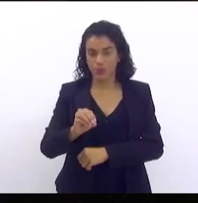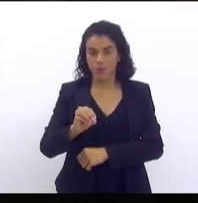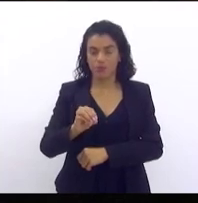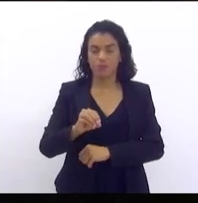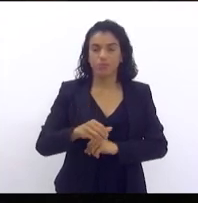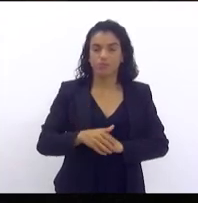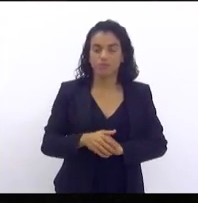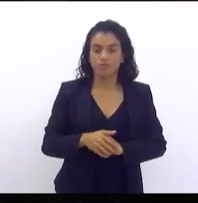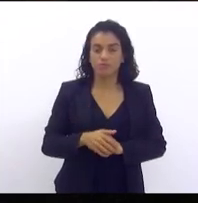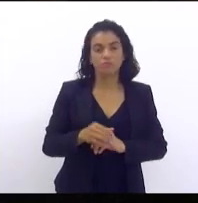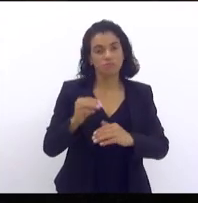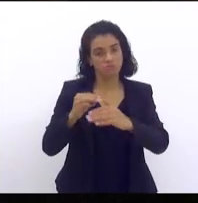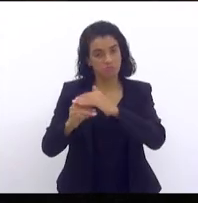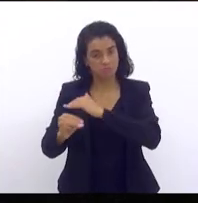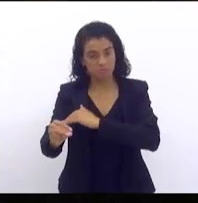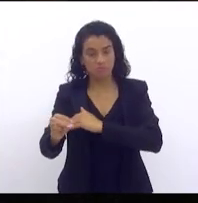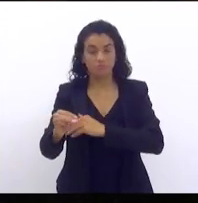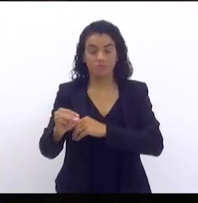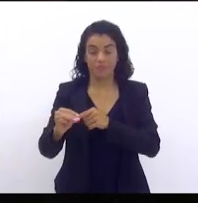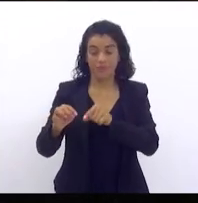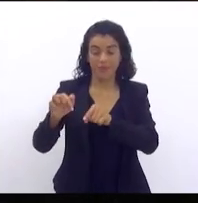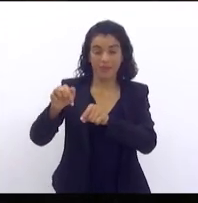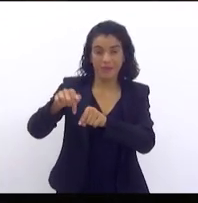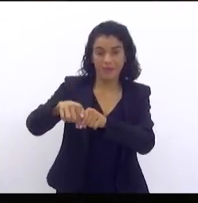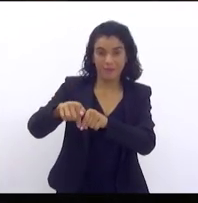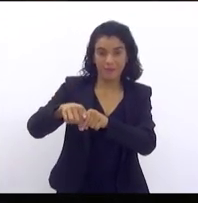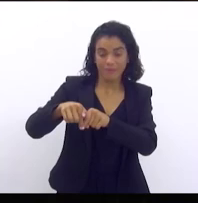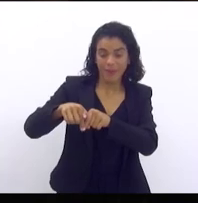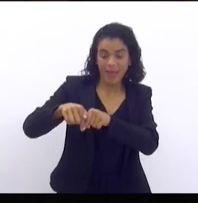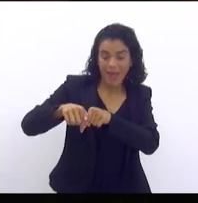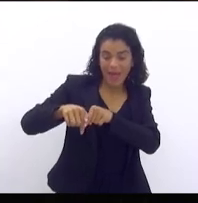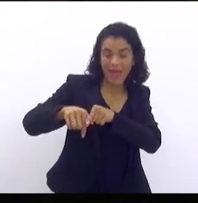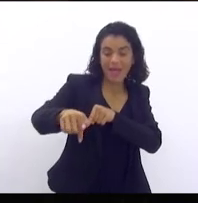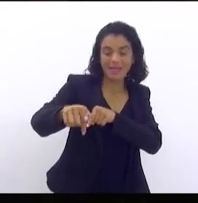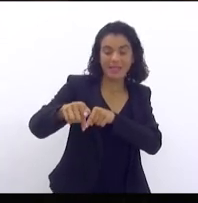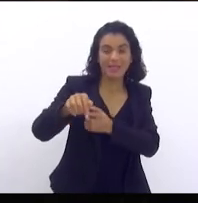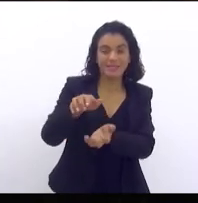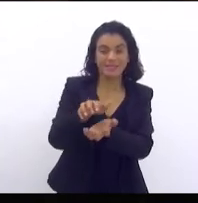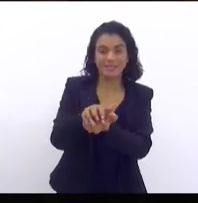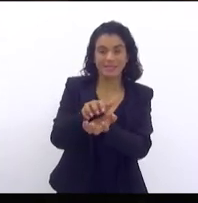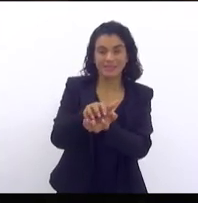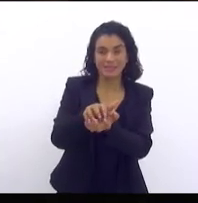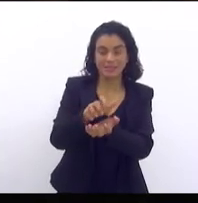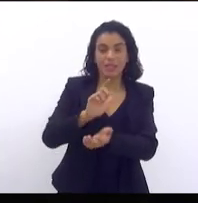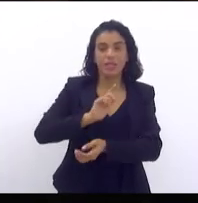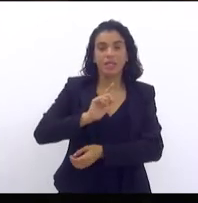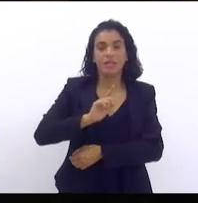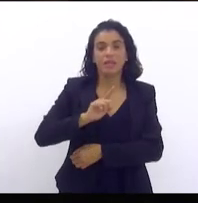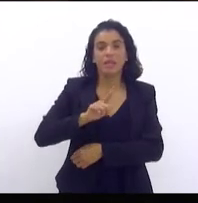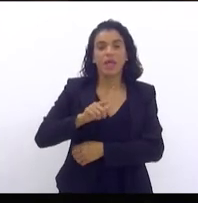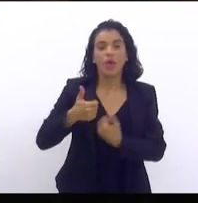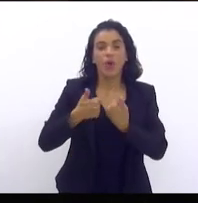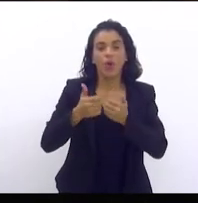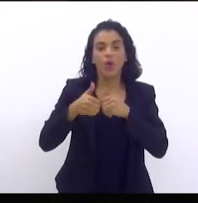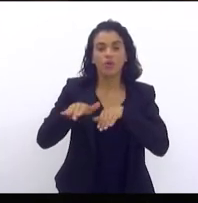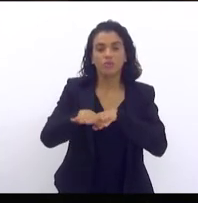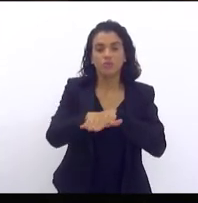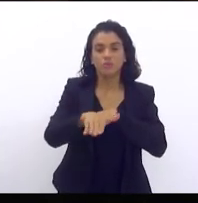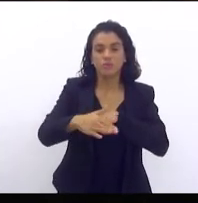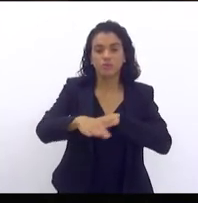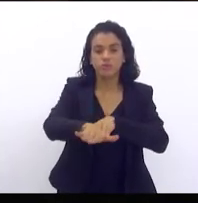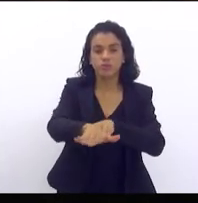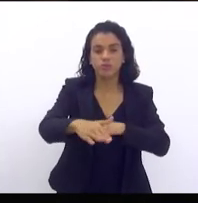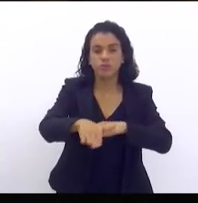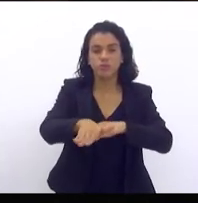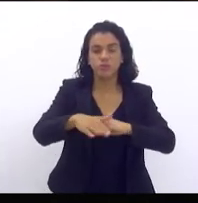do metrô. A partir dali até Santa Cruz, tem o BRT, que o prefeito